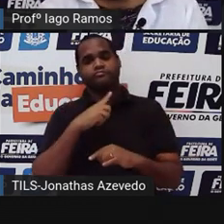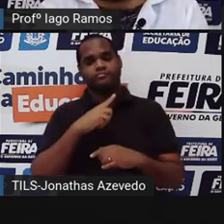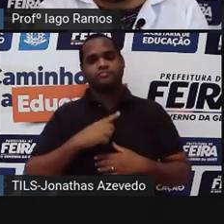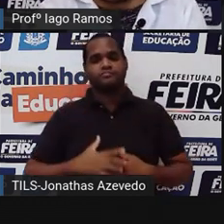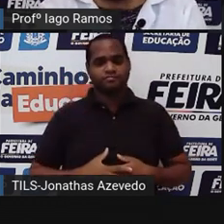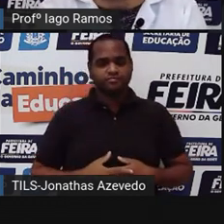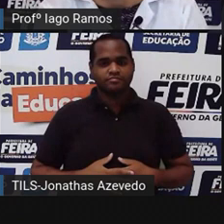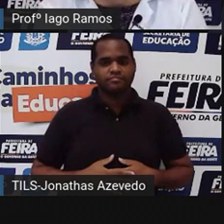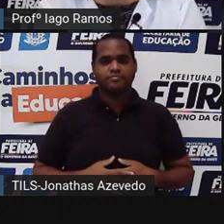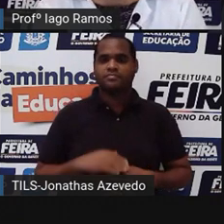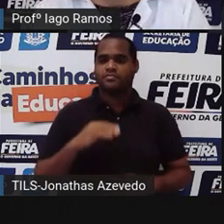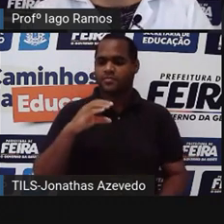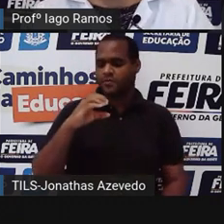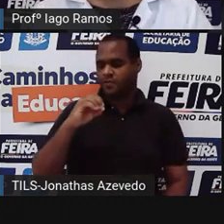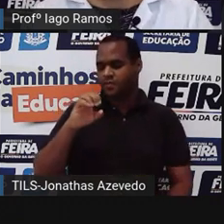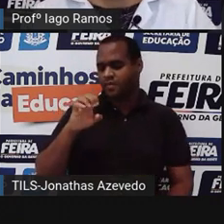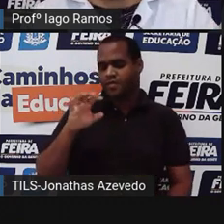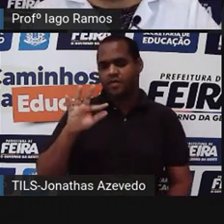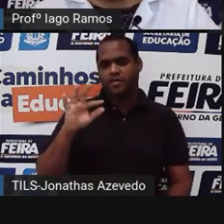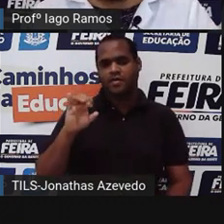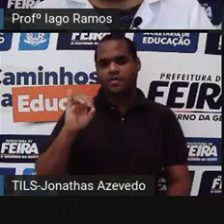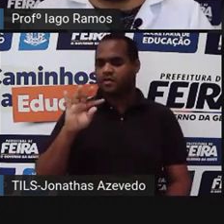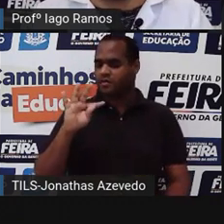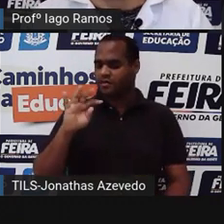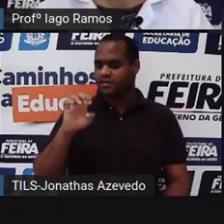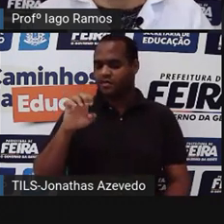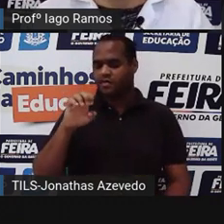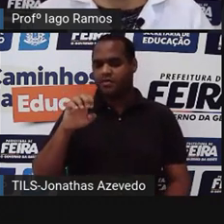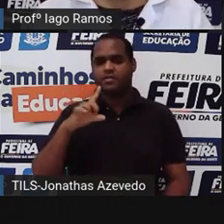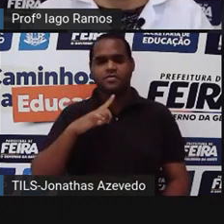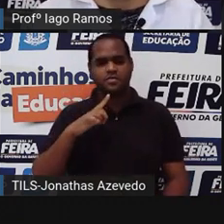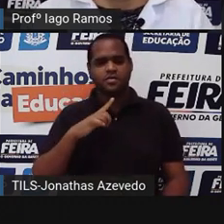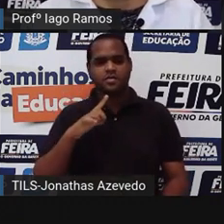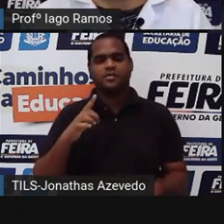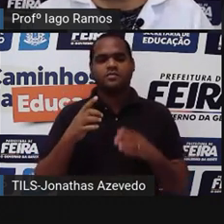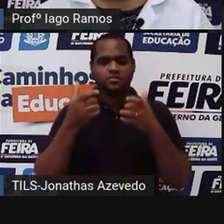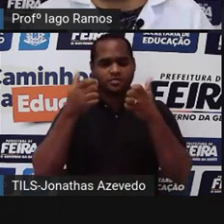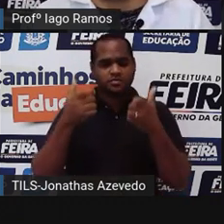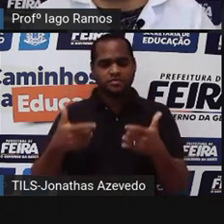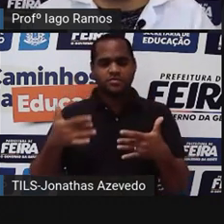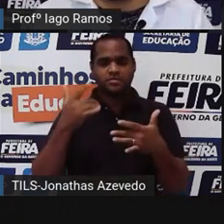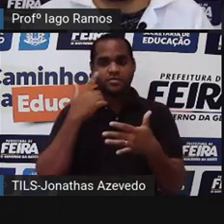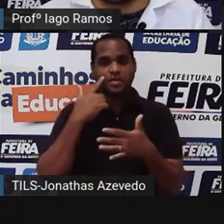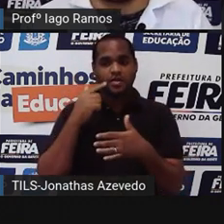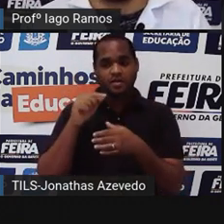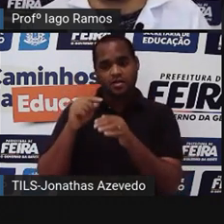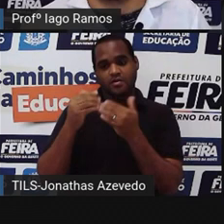esse coeficiente que acompanha o termo quadrático, geralmente ele é representado pela